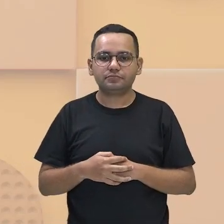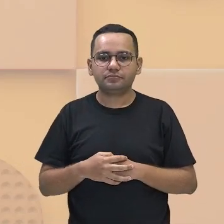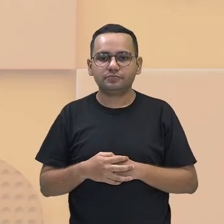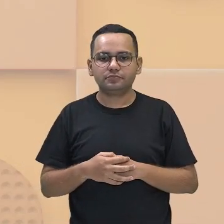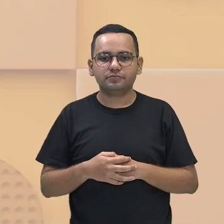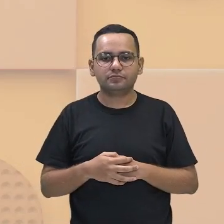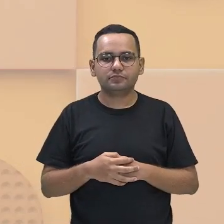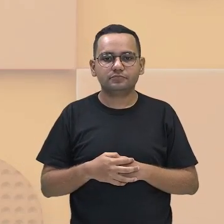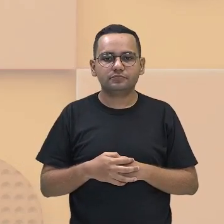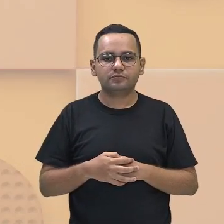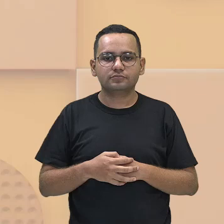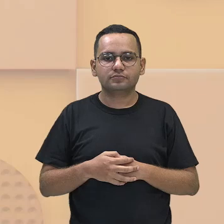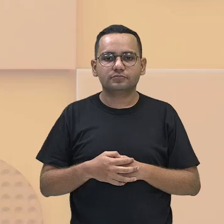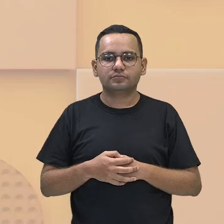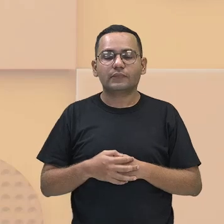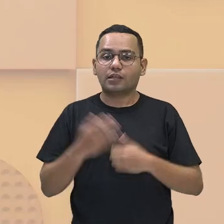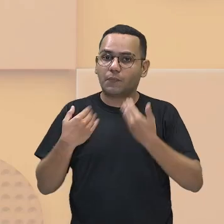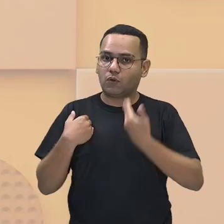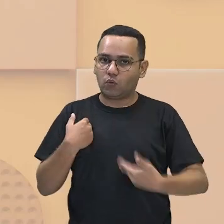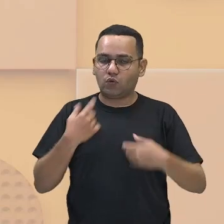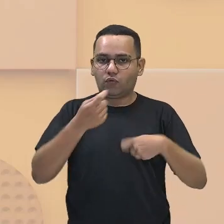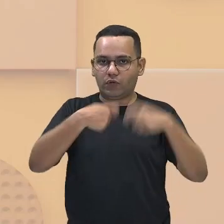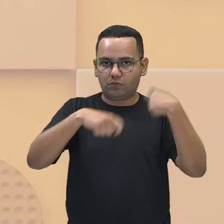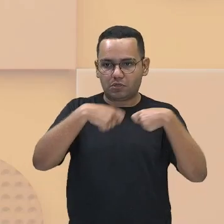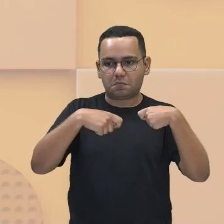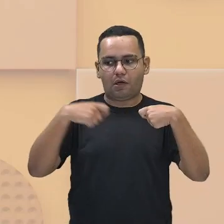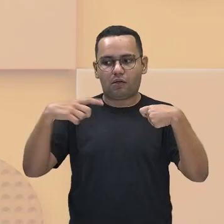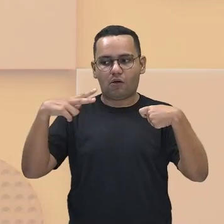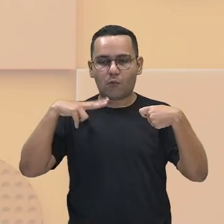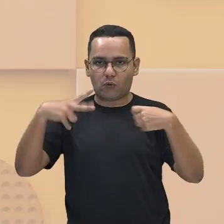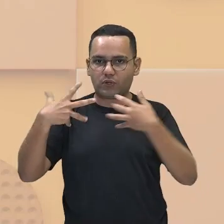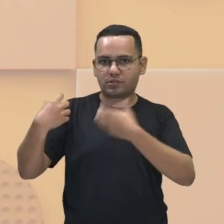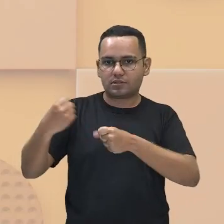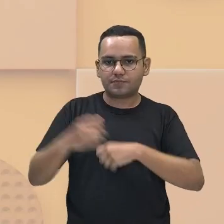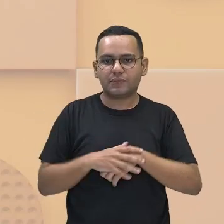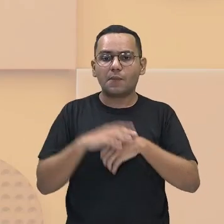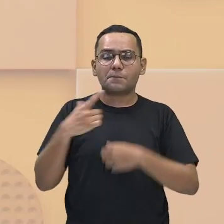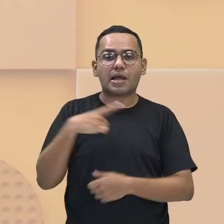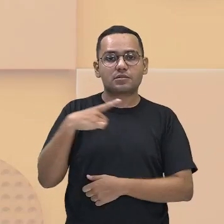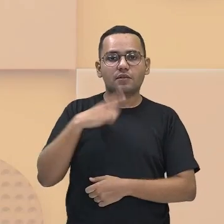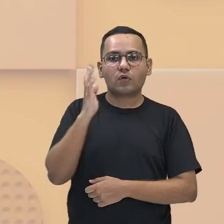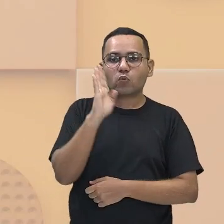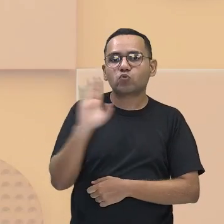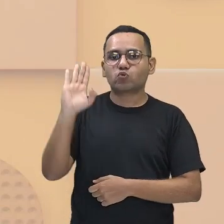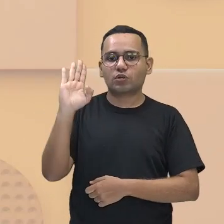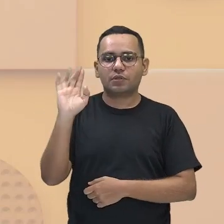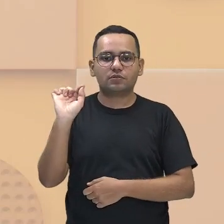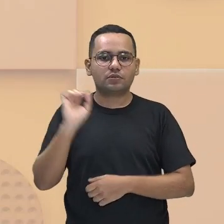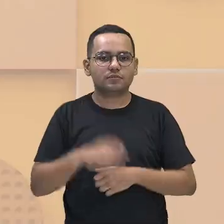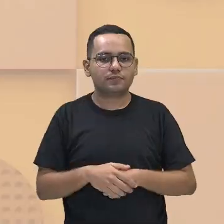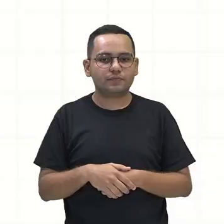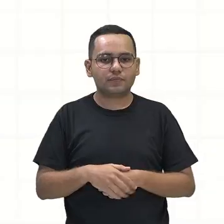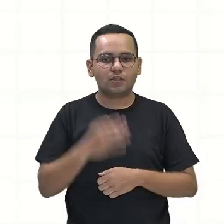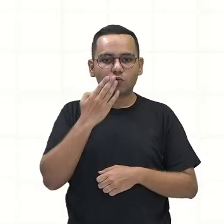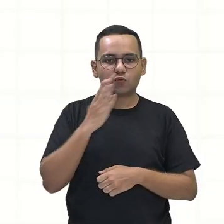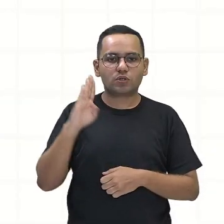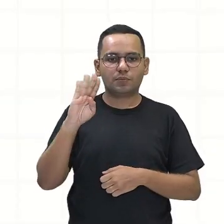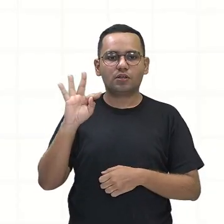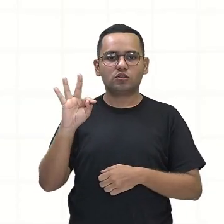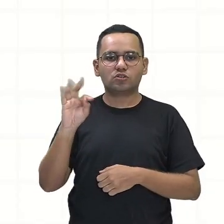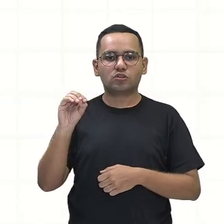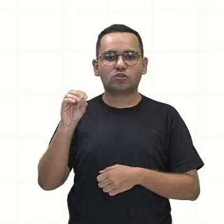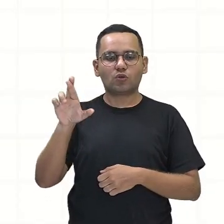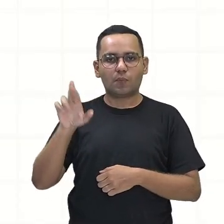do governo espanhol. Porém, contudo, eles vão fazer um juramento, que fica conhecido como Juramento de Tomar.